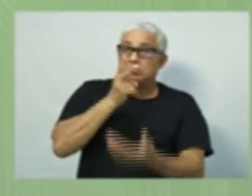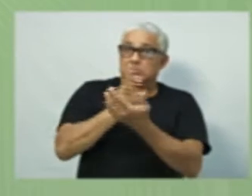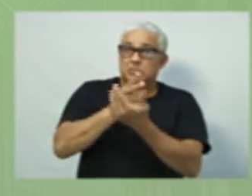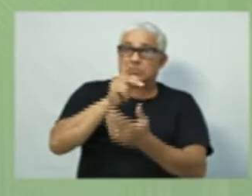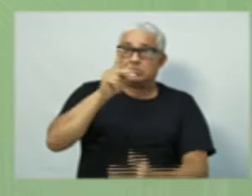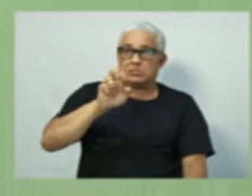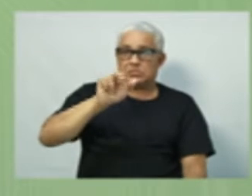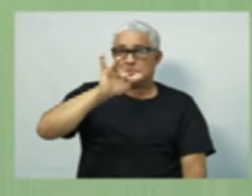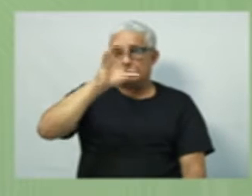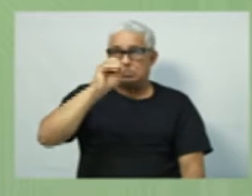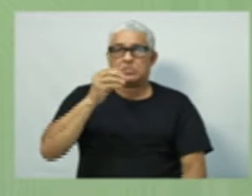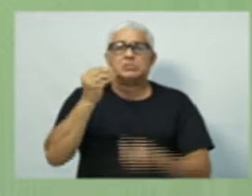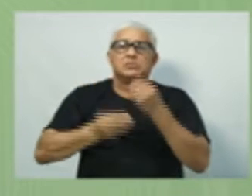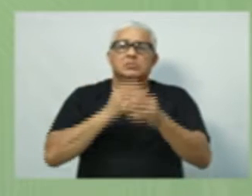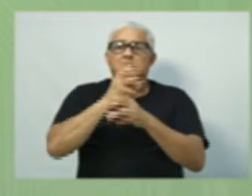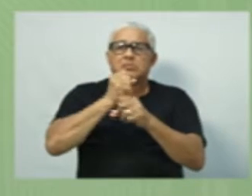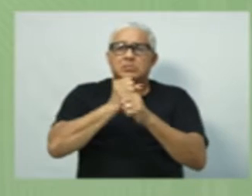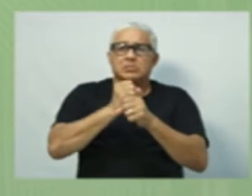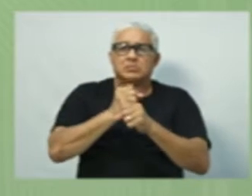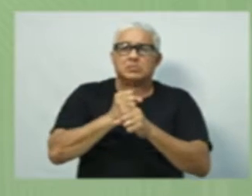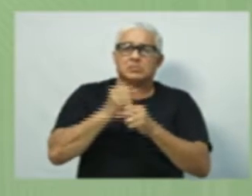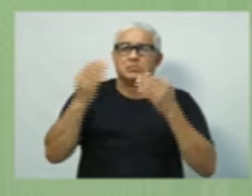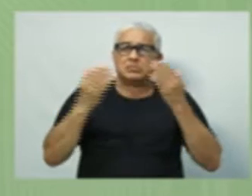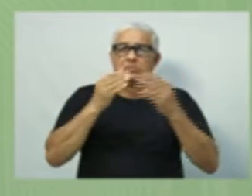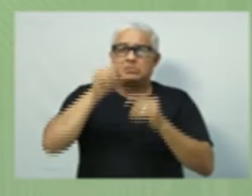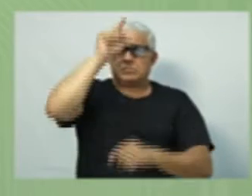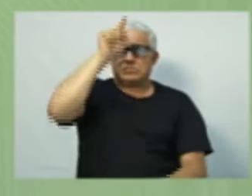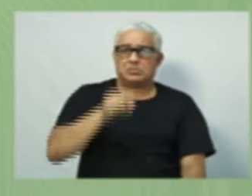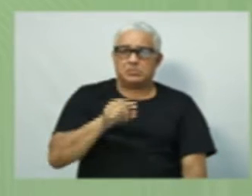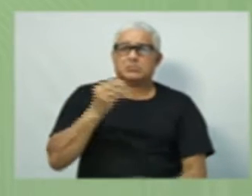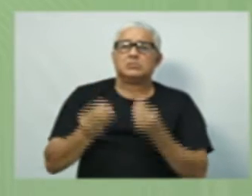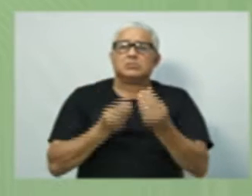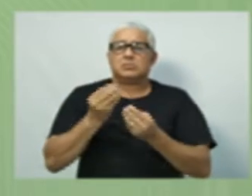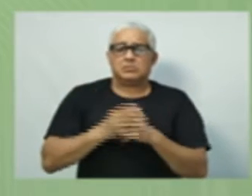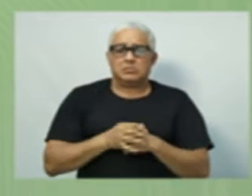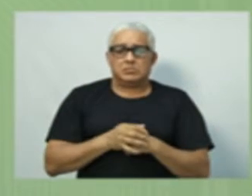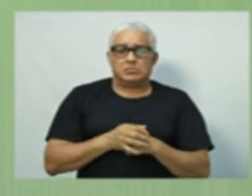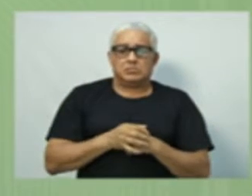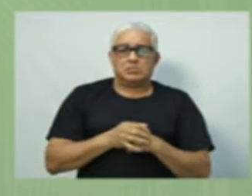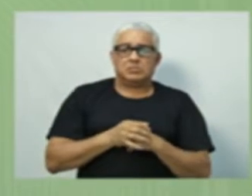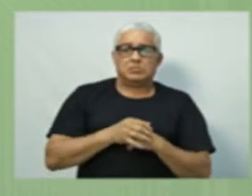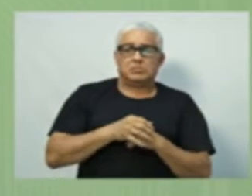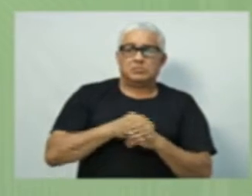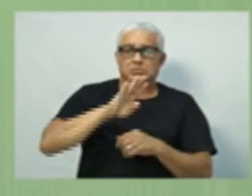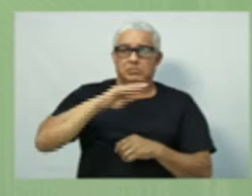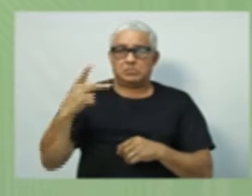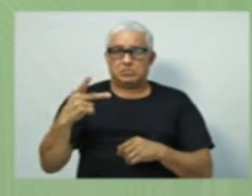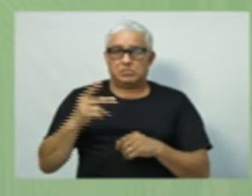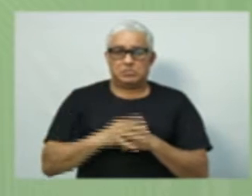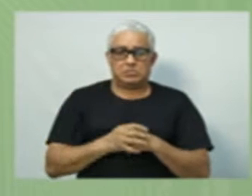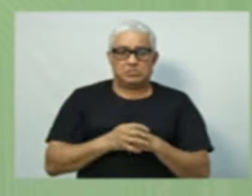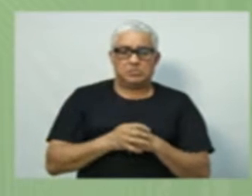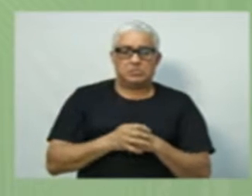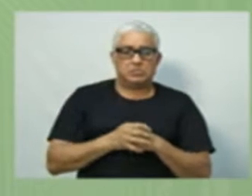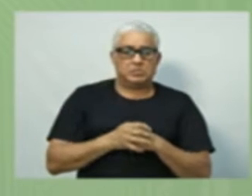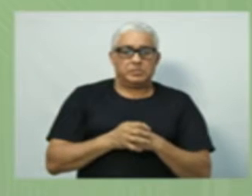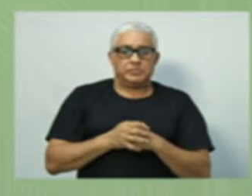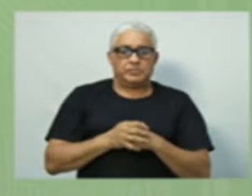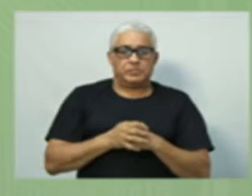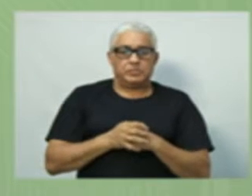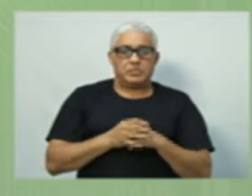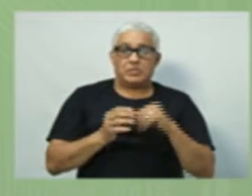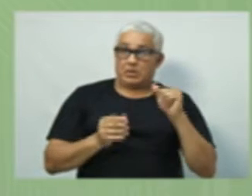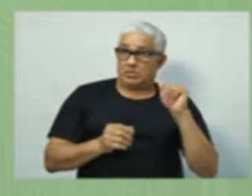que se calcula então como é que se faz análise vertical mas calcula na vertical de conta do balanço patrimonial a na vertical da compra do